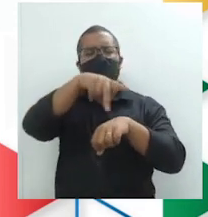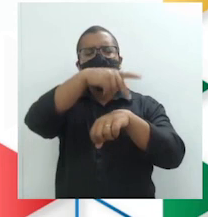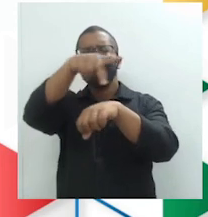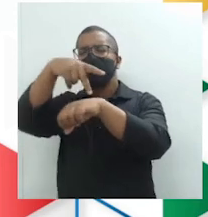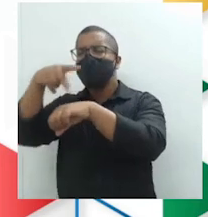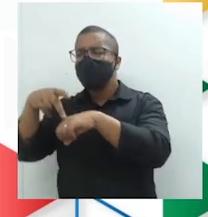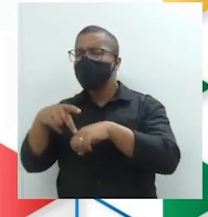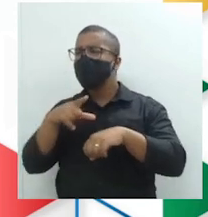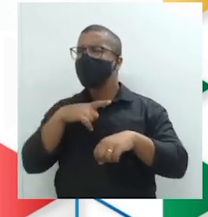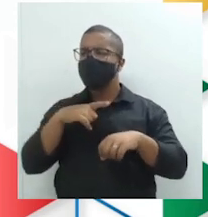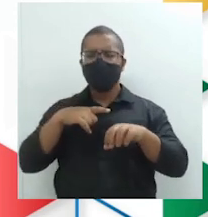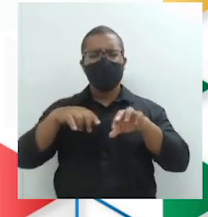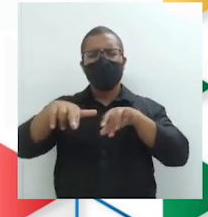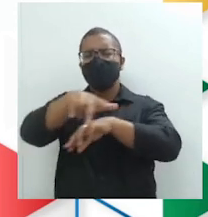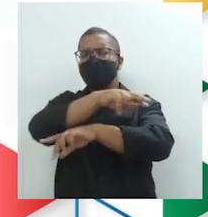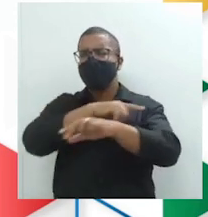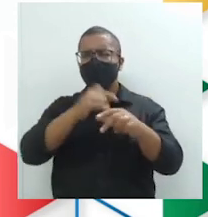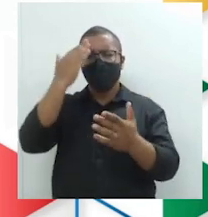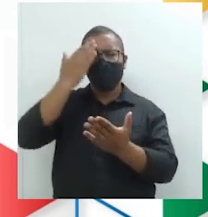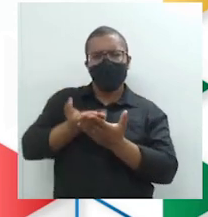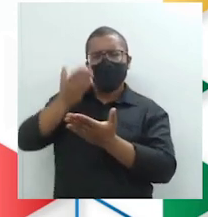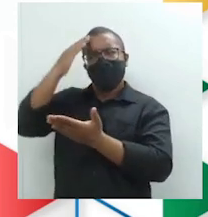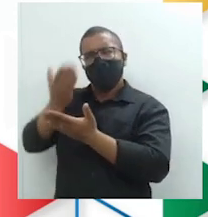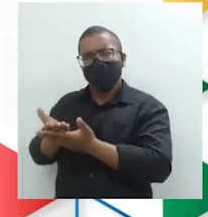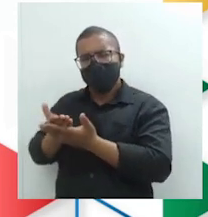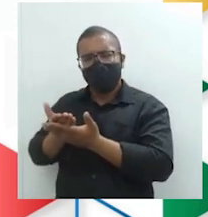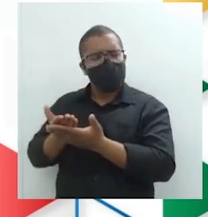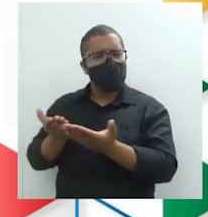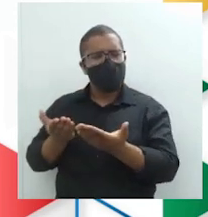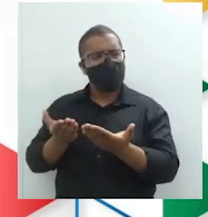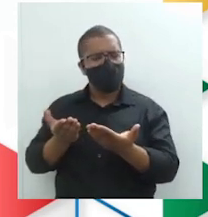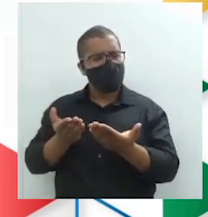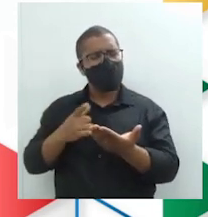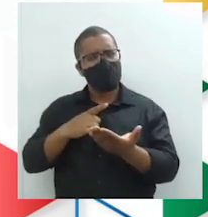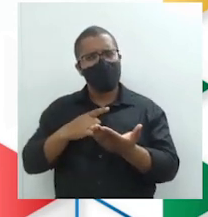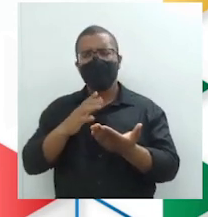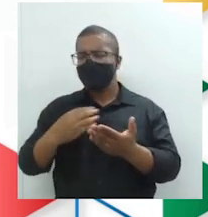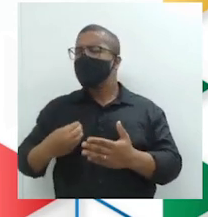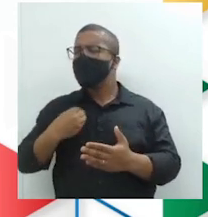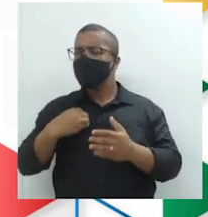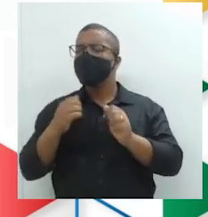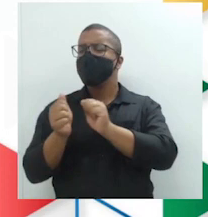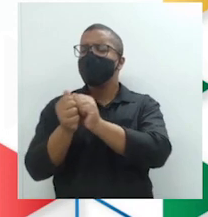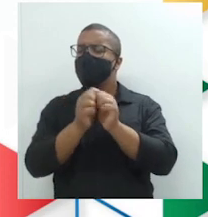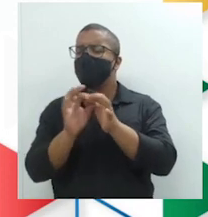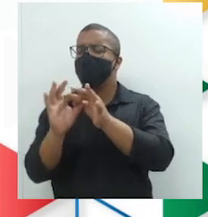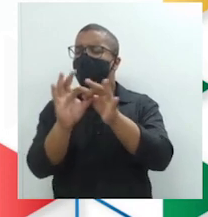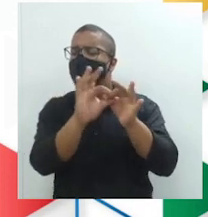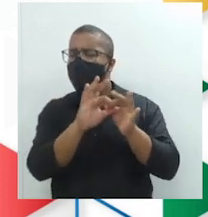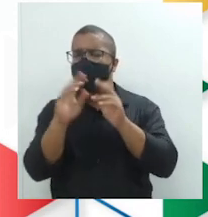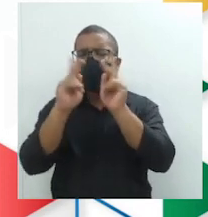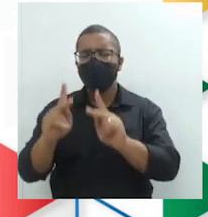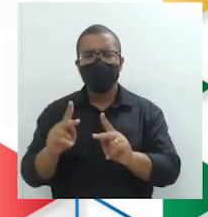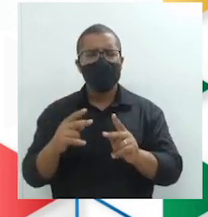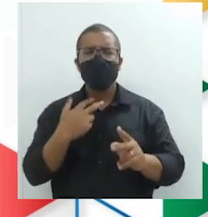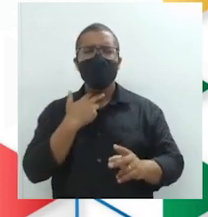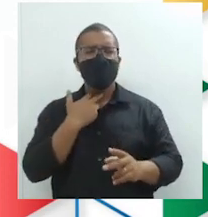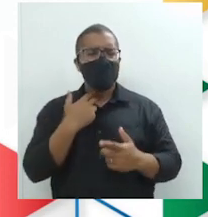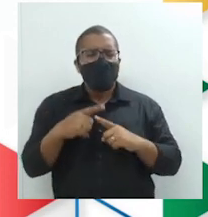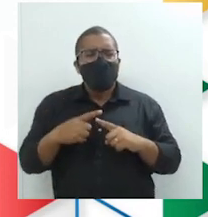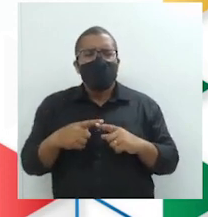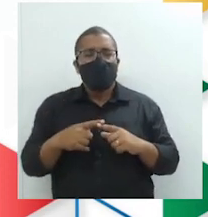países, com diferentes crenças, não podem todas viverem juntas em paz? Aí Agar diz: